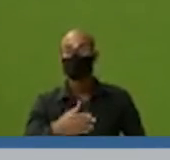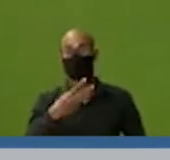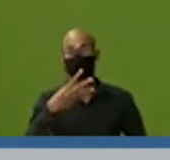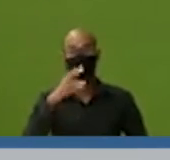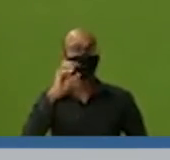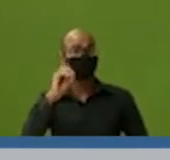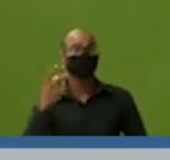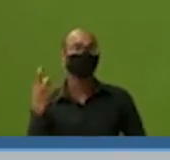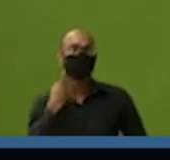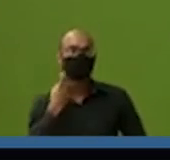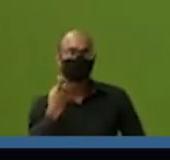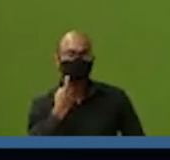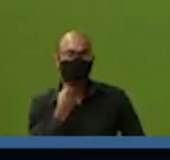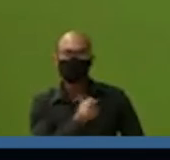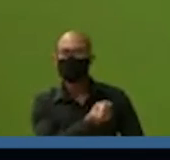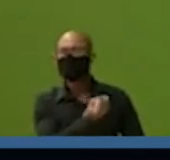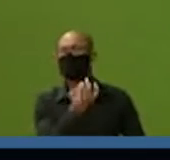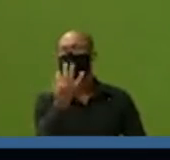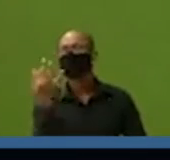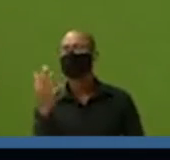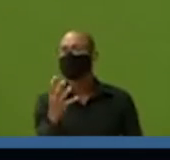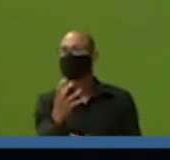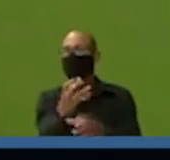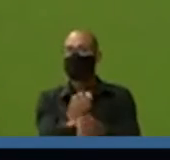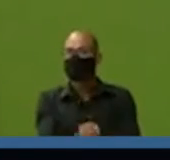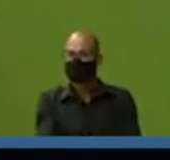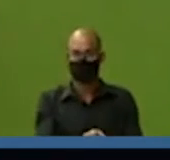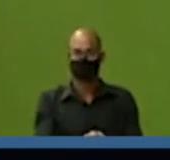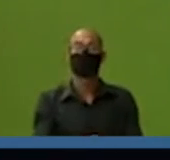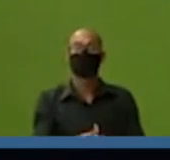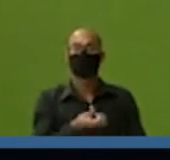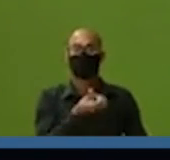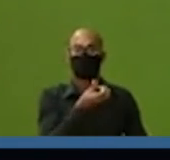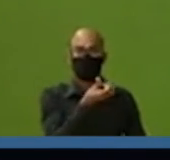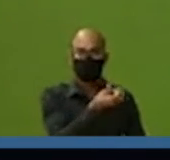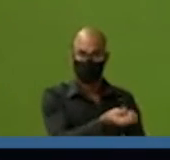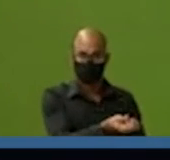sexta-feira, um quantitativo de